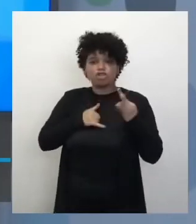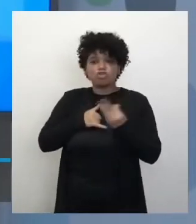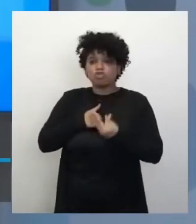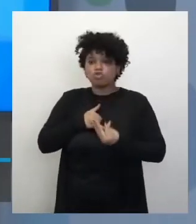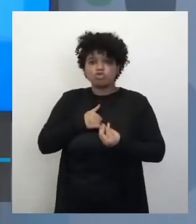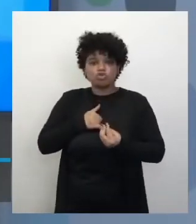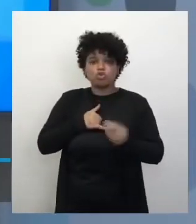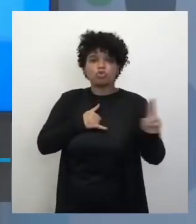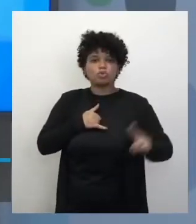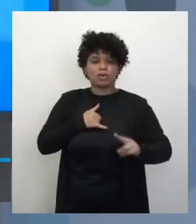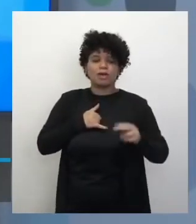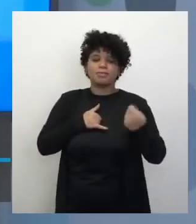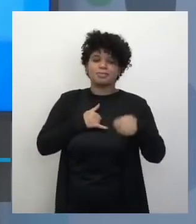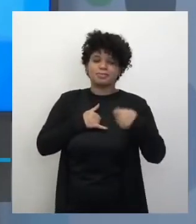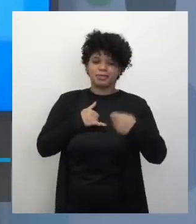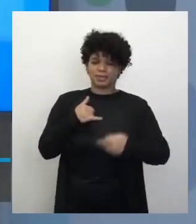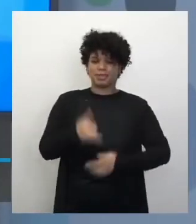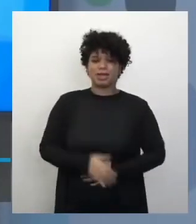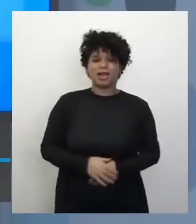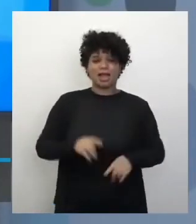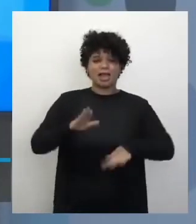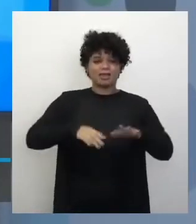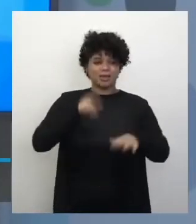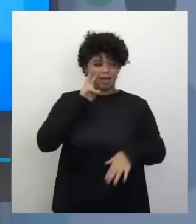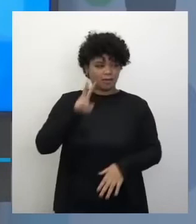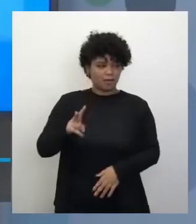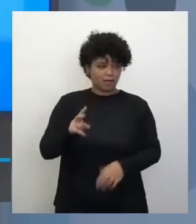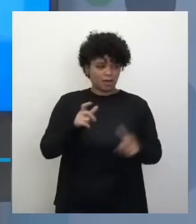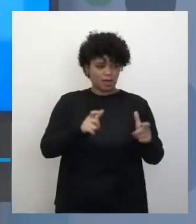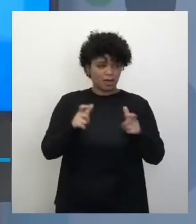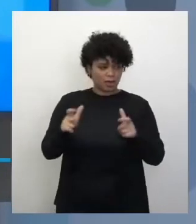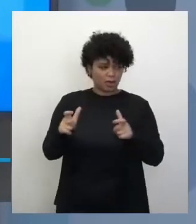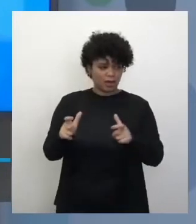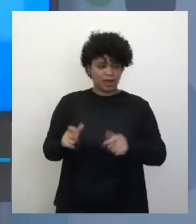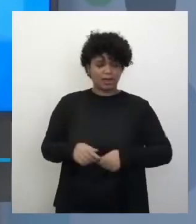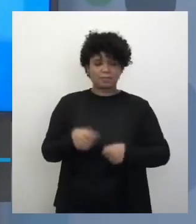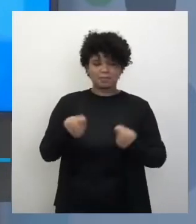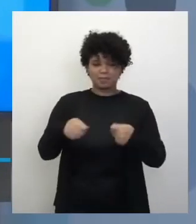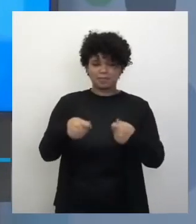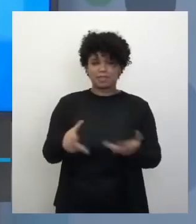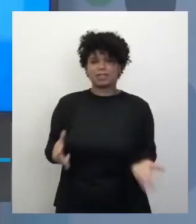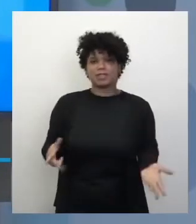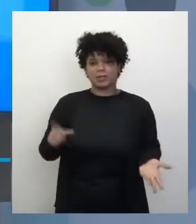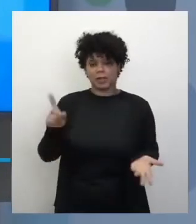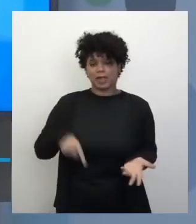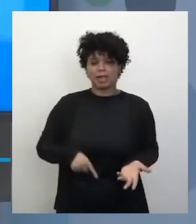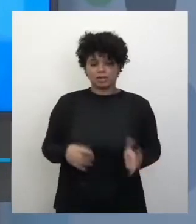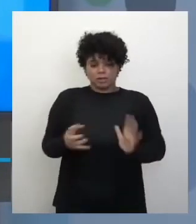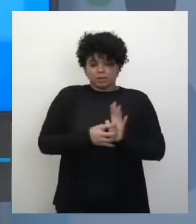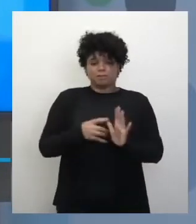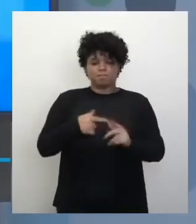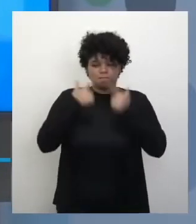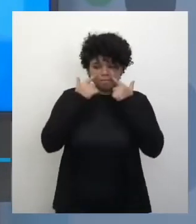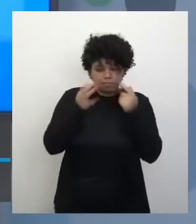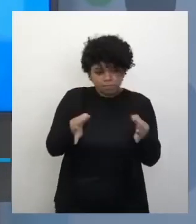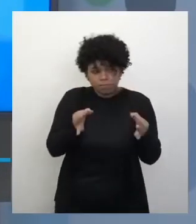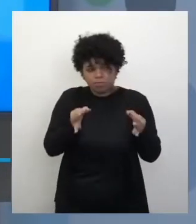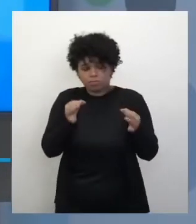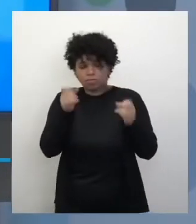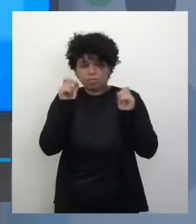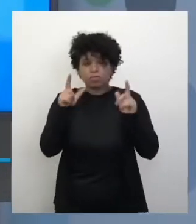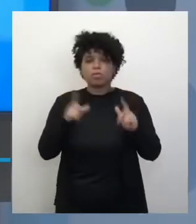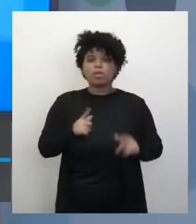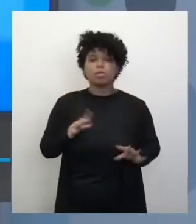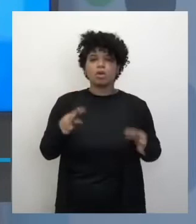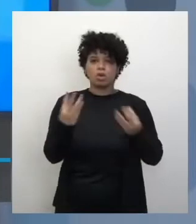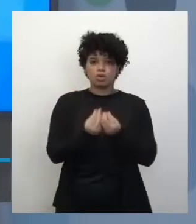né? E aí, de repente, você chega num lugar e vê uma placa proibido uso celular. Quer dizer, já causa uma atenção porque você fica pensando em